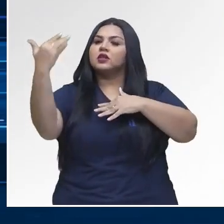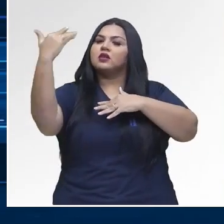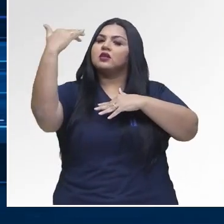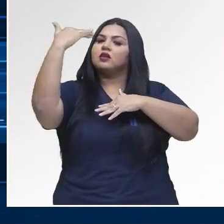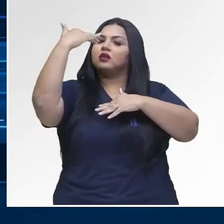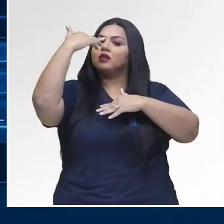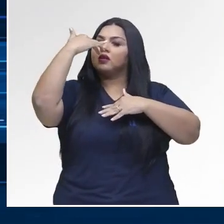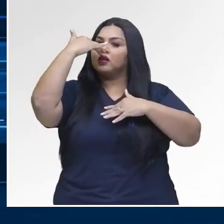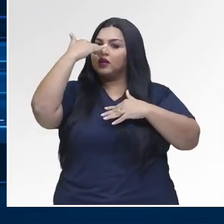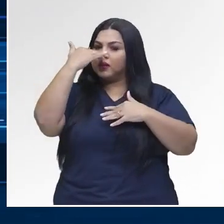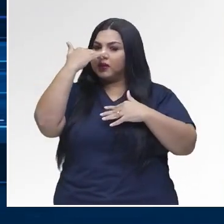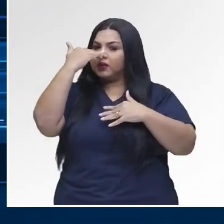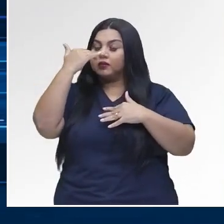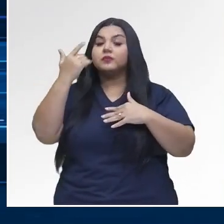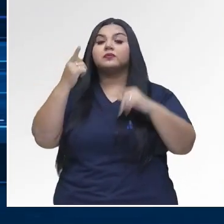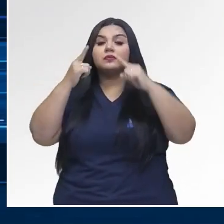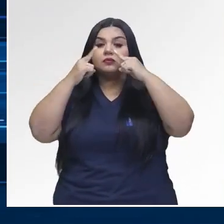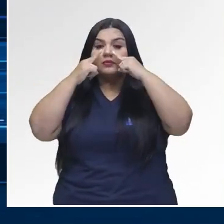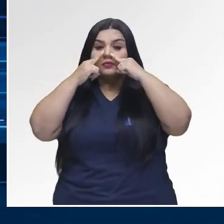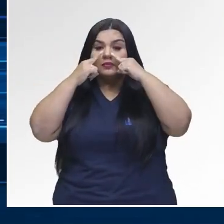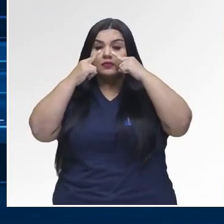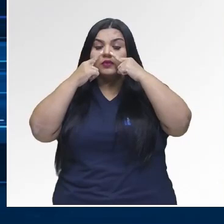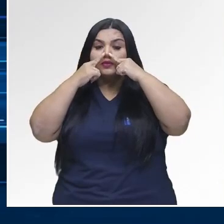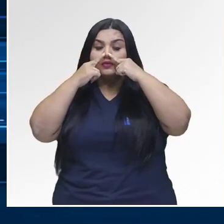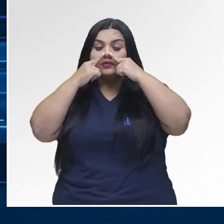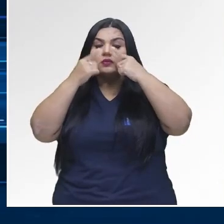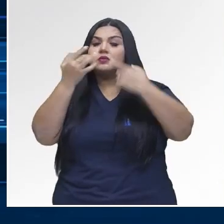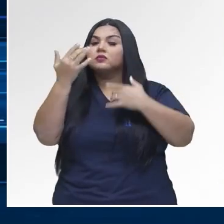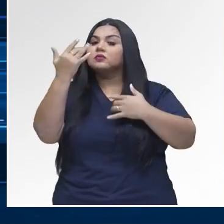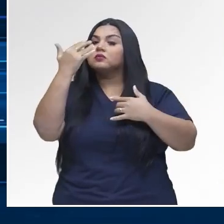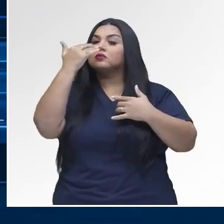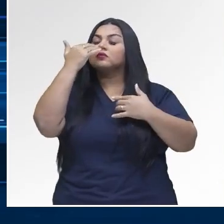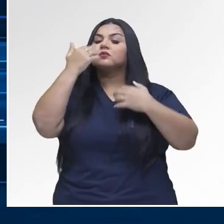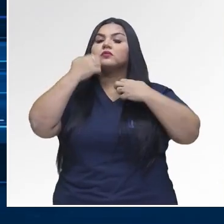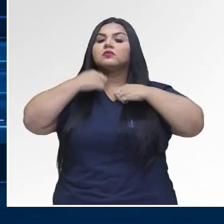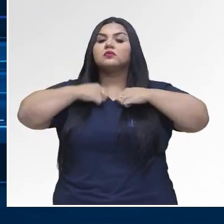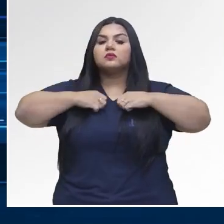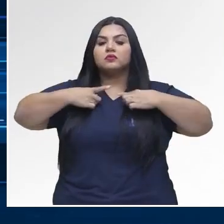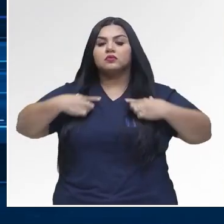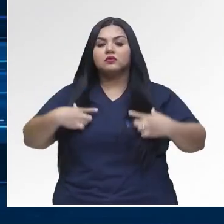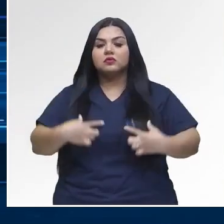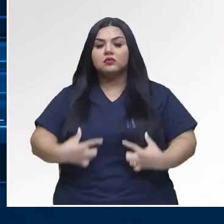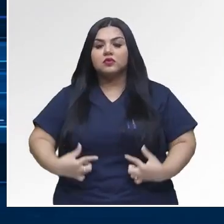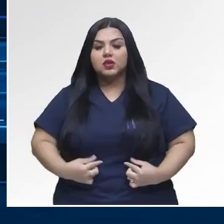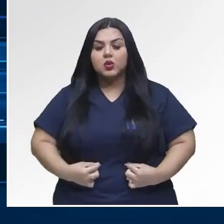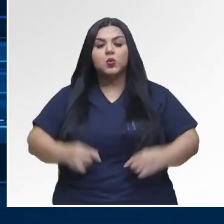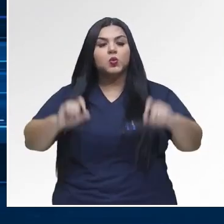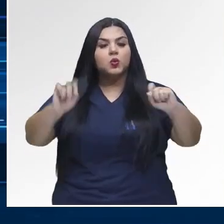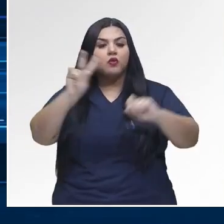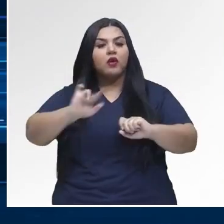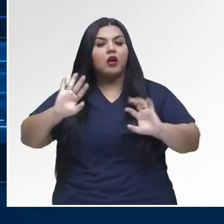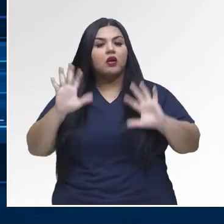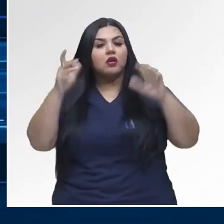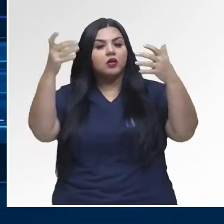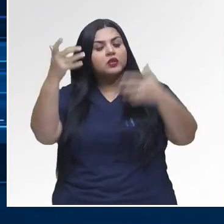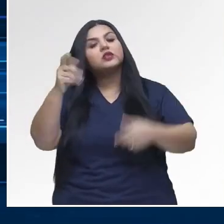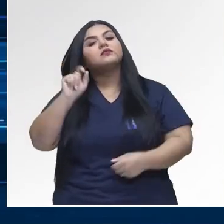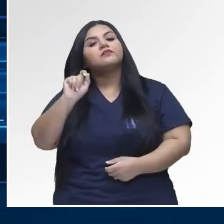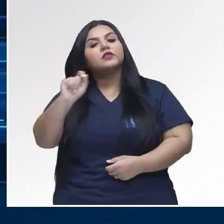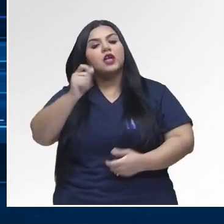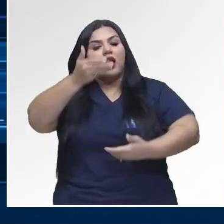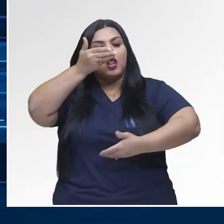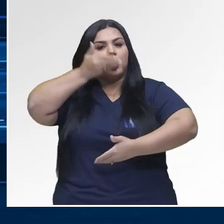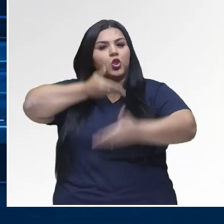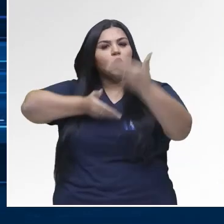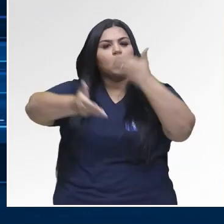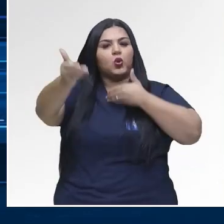através da nossa cavidade nasal, vai chegar até os pulmões, e aí o que vai acontecer é a troca gasosa, né? Então,